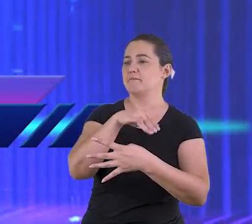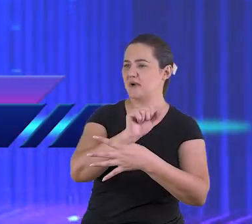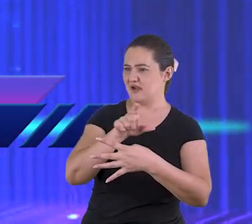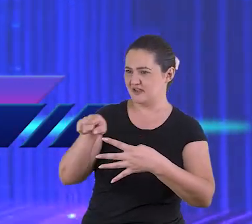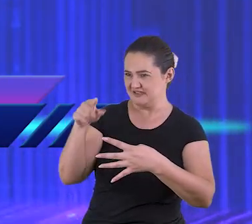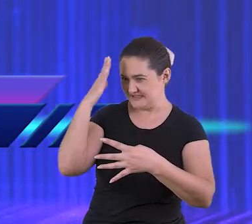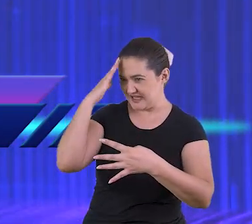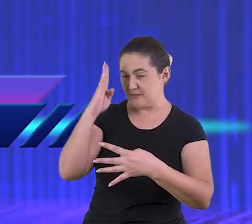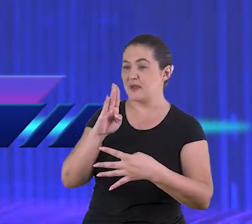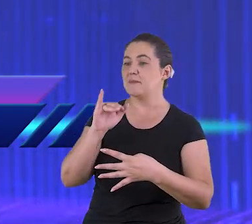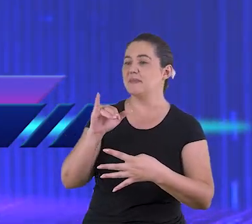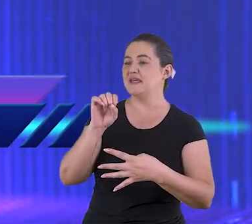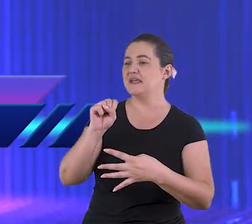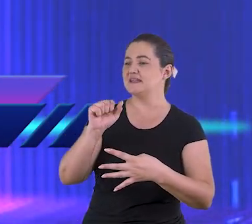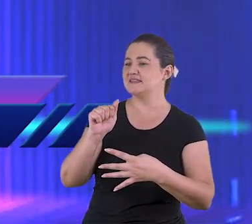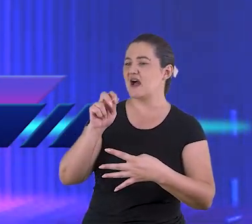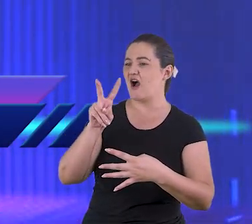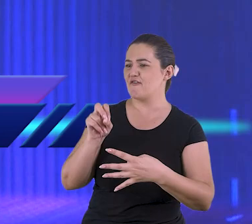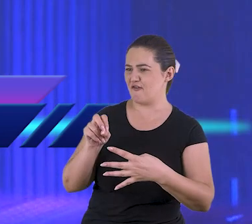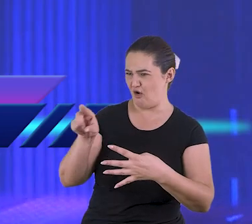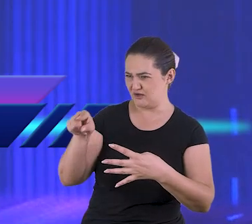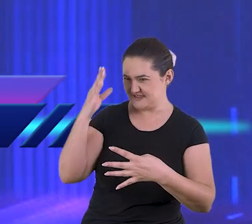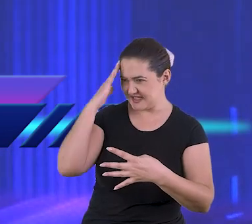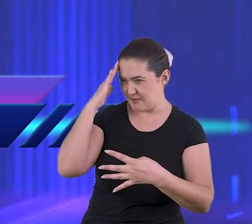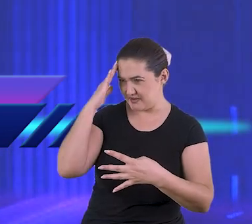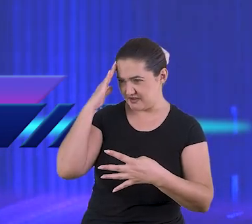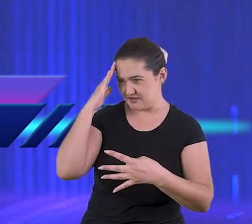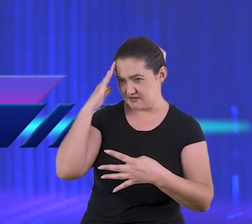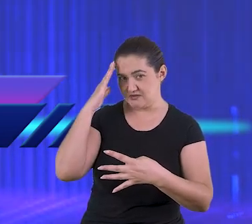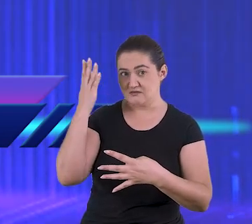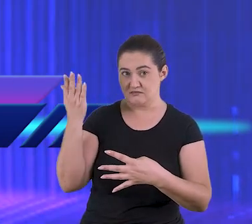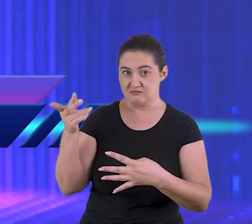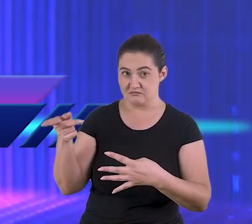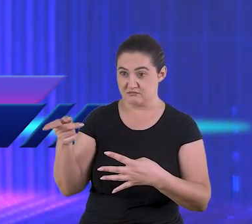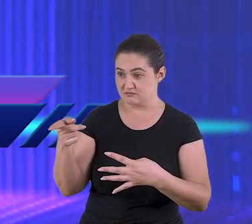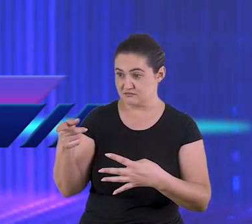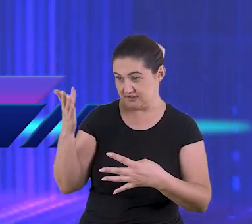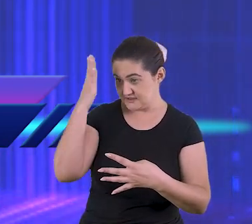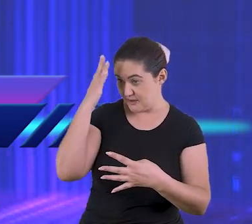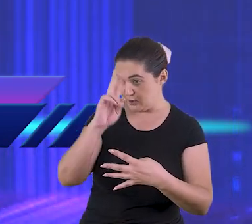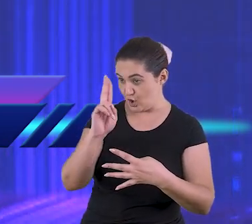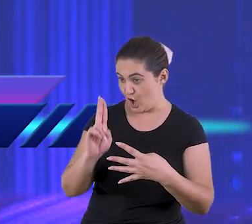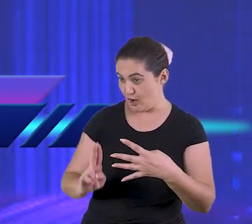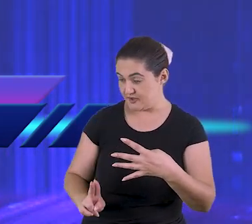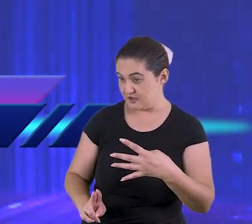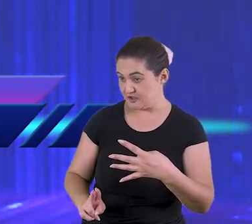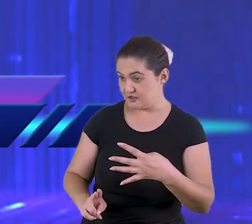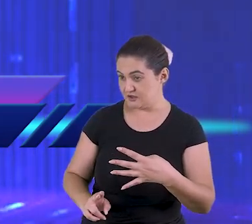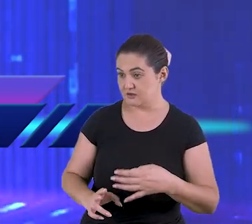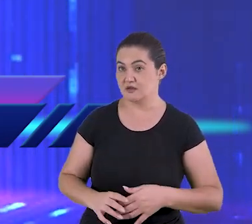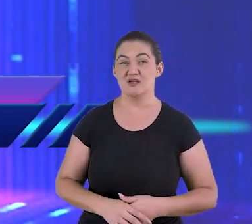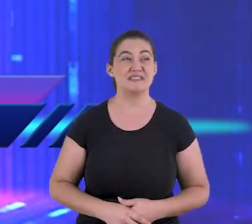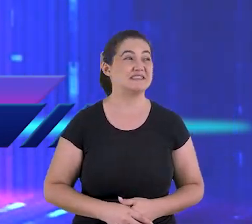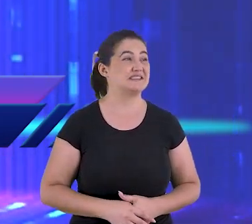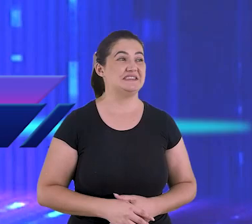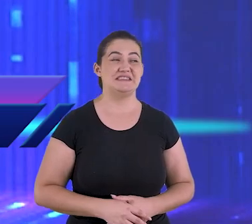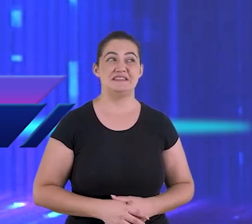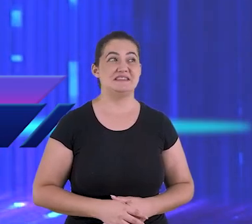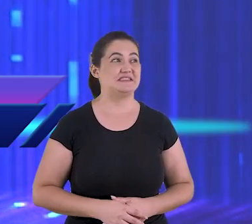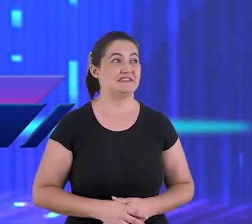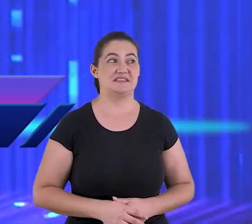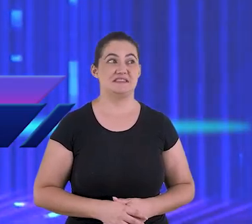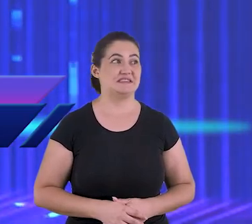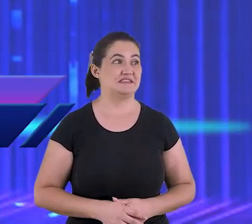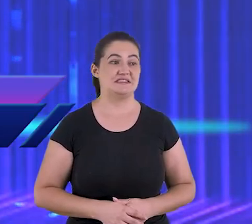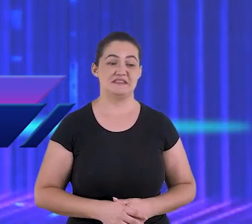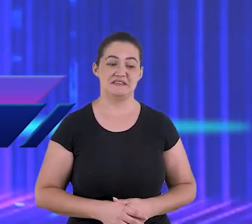tinham pai e mãe, que são os seus bisavós. E todos nós temos 8 bisavós.